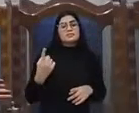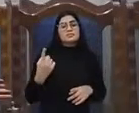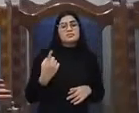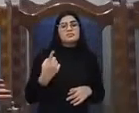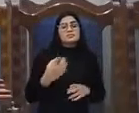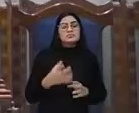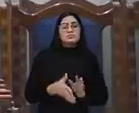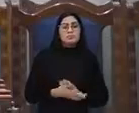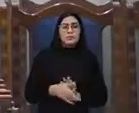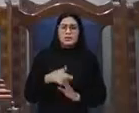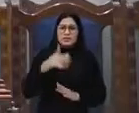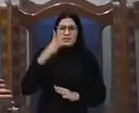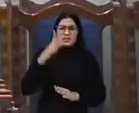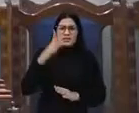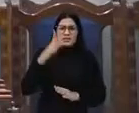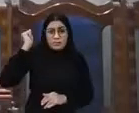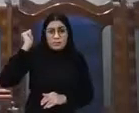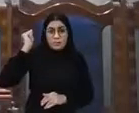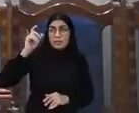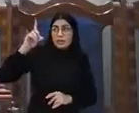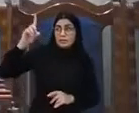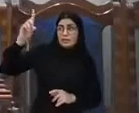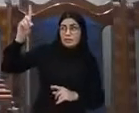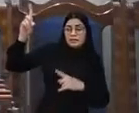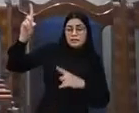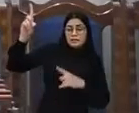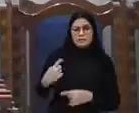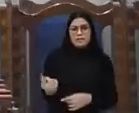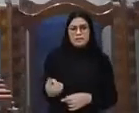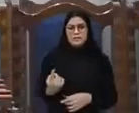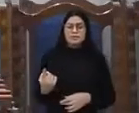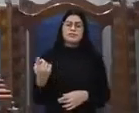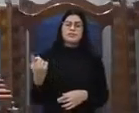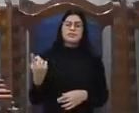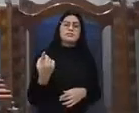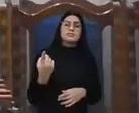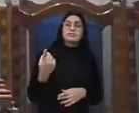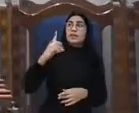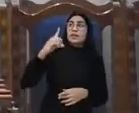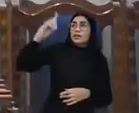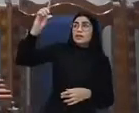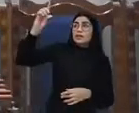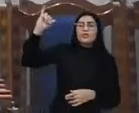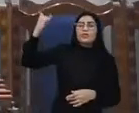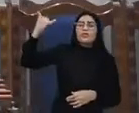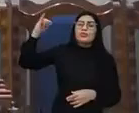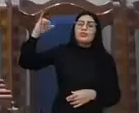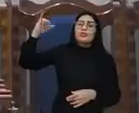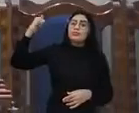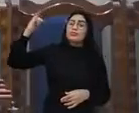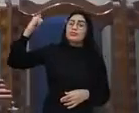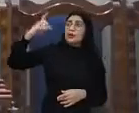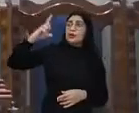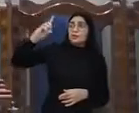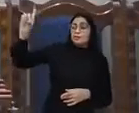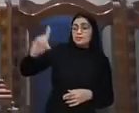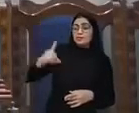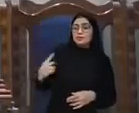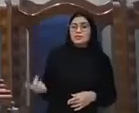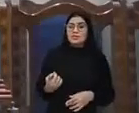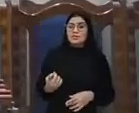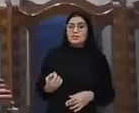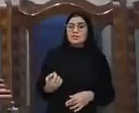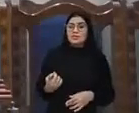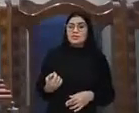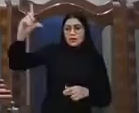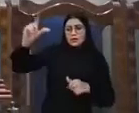não sabes que é o Senhor, o eterno, aleluia, Jeová Olã, o Deus eterno,